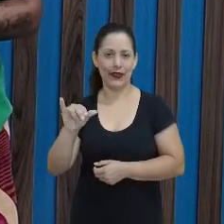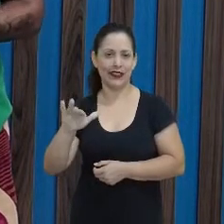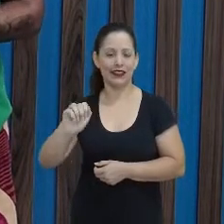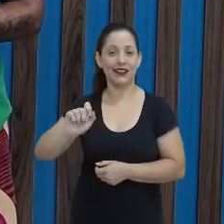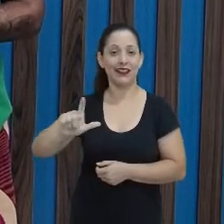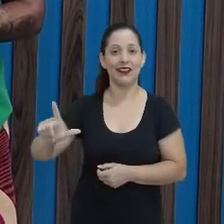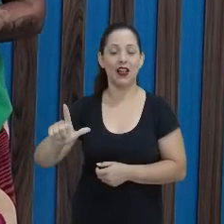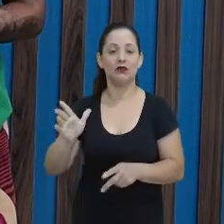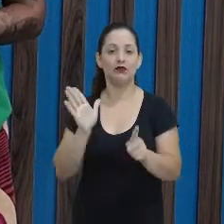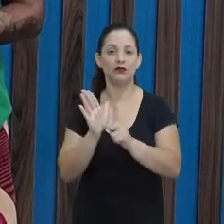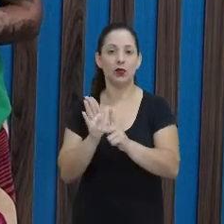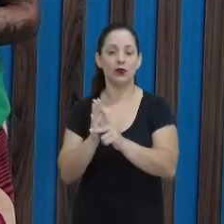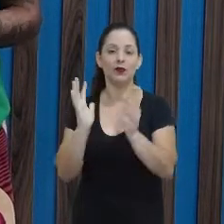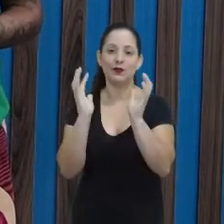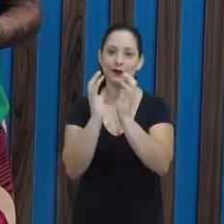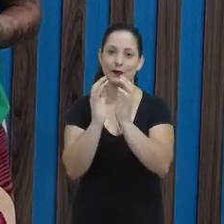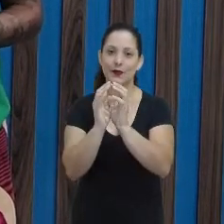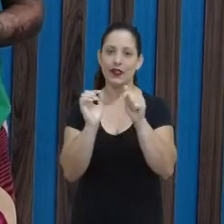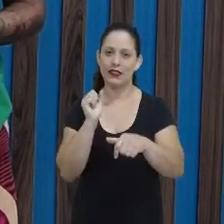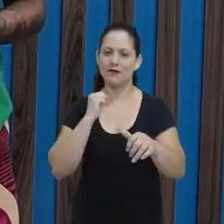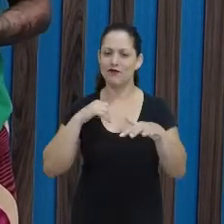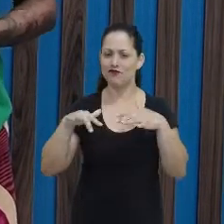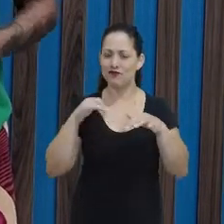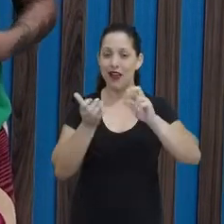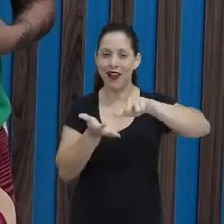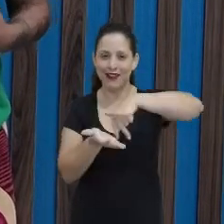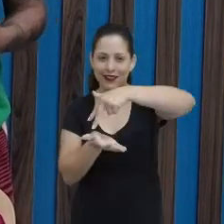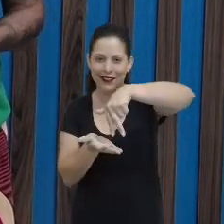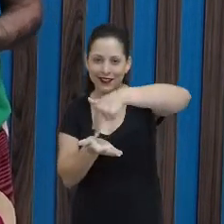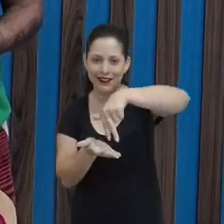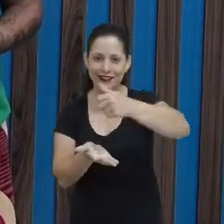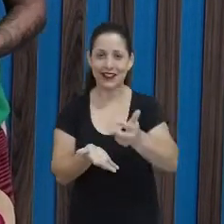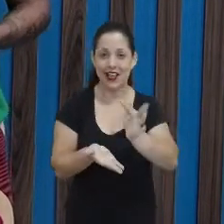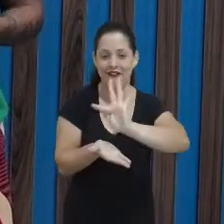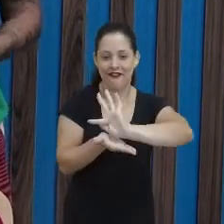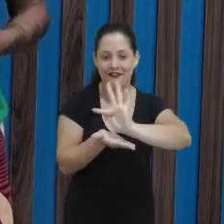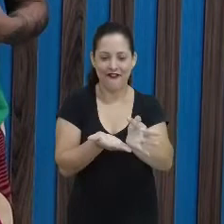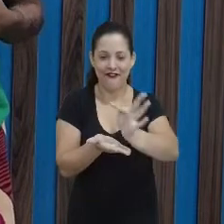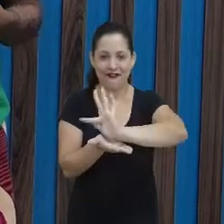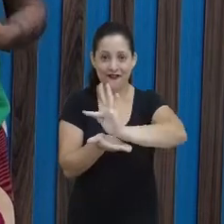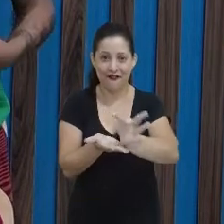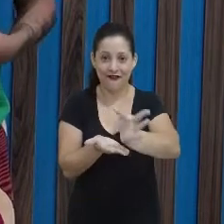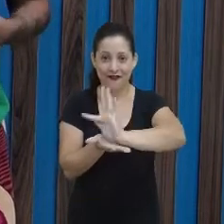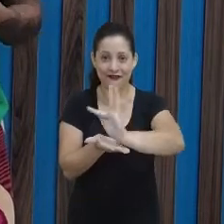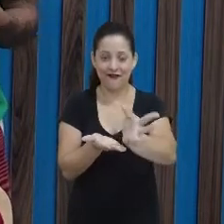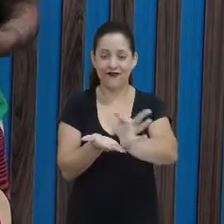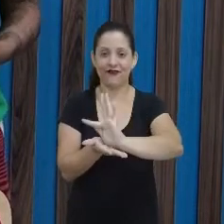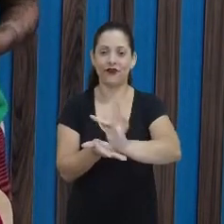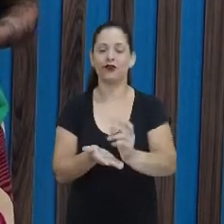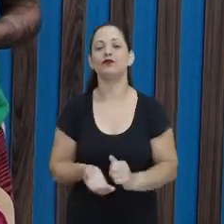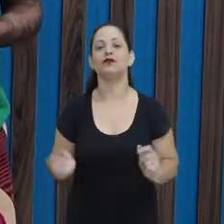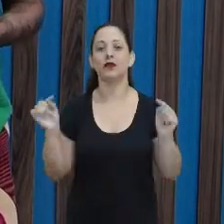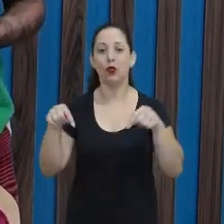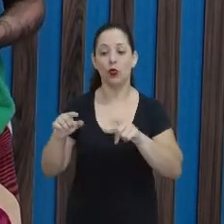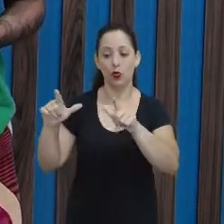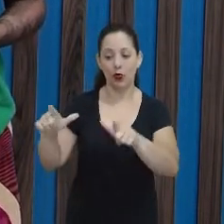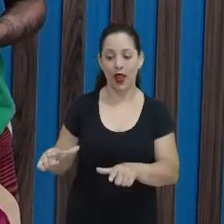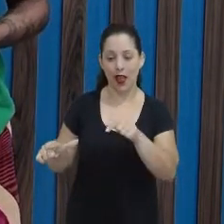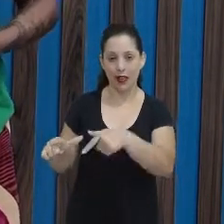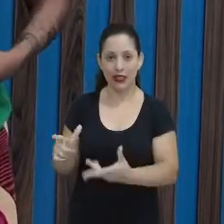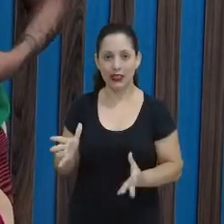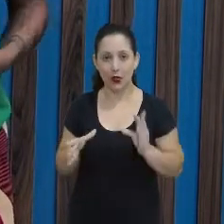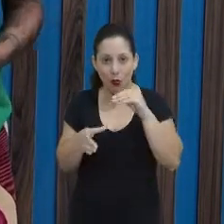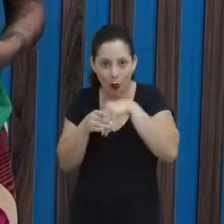do Recife. Então, esse ritmo ele é nosso. Então, locais como o Paço do Frevo são locais justamente que resguardam essa